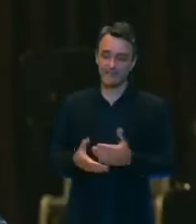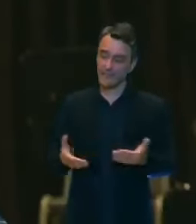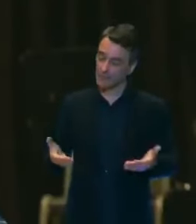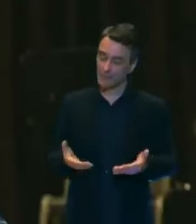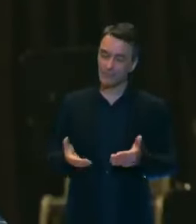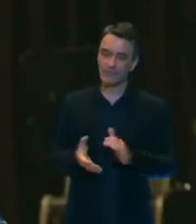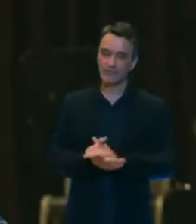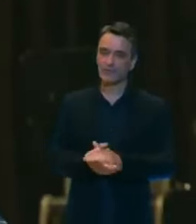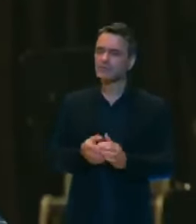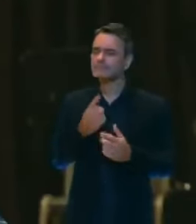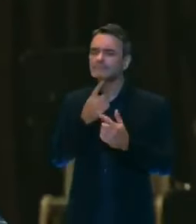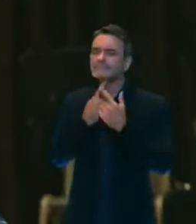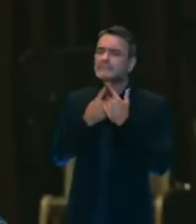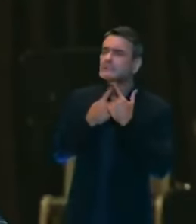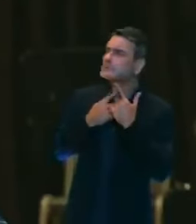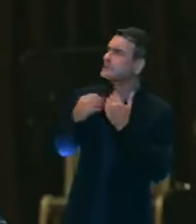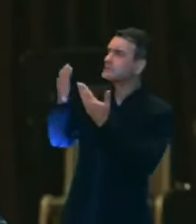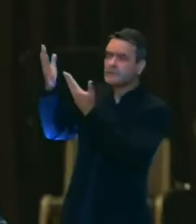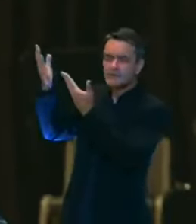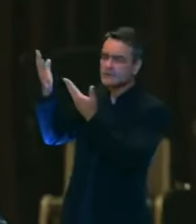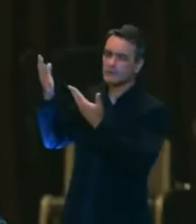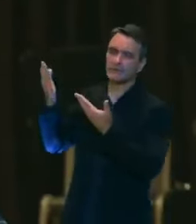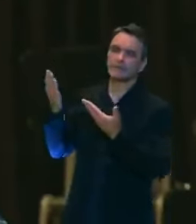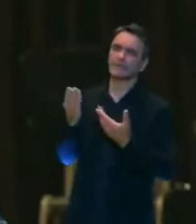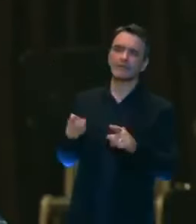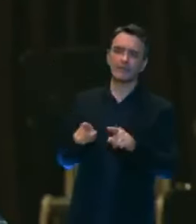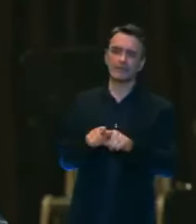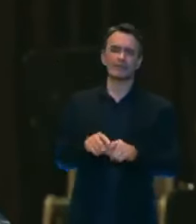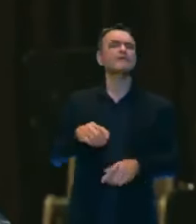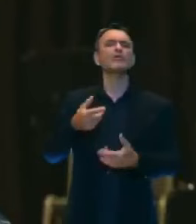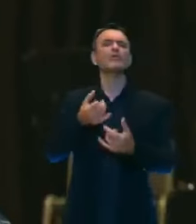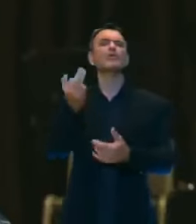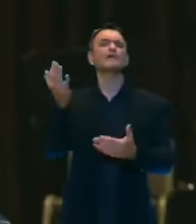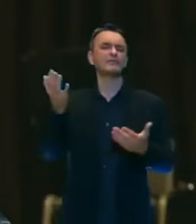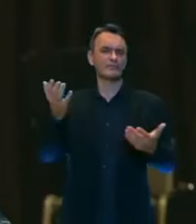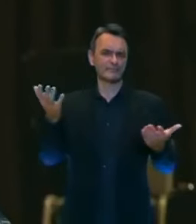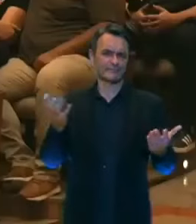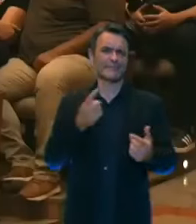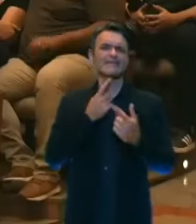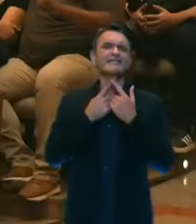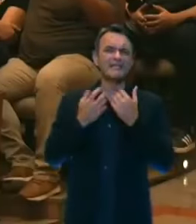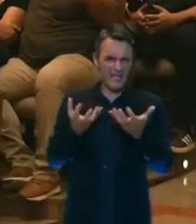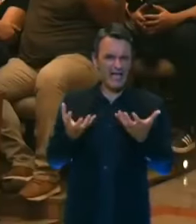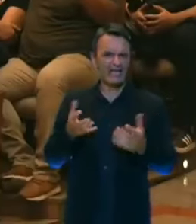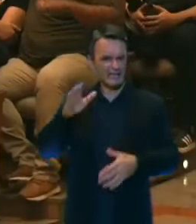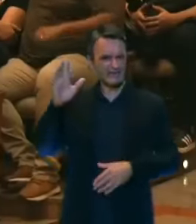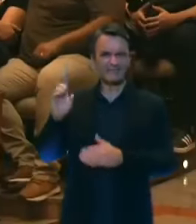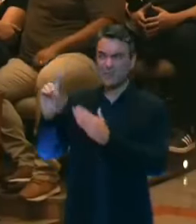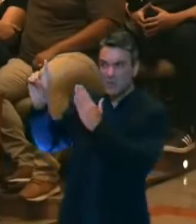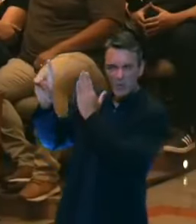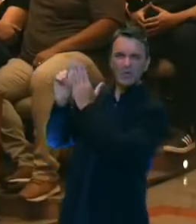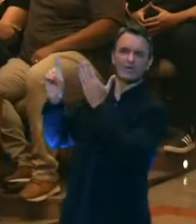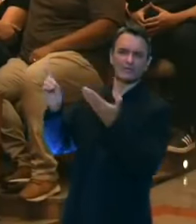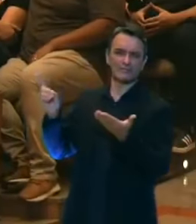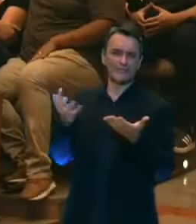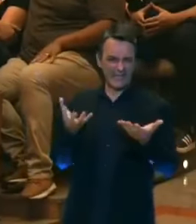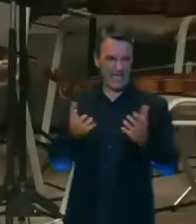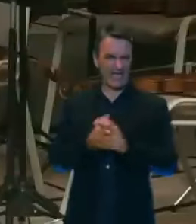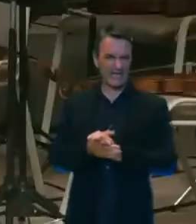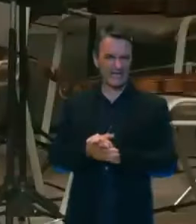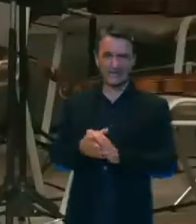eu desejo uma visitação. Quantos desejam um encontro com Deus? Ele